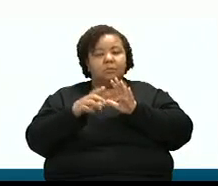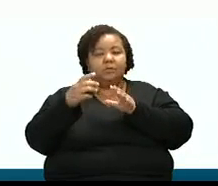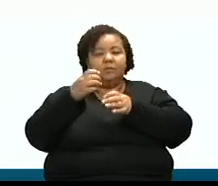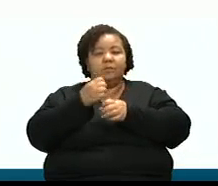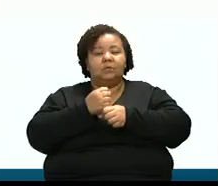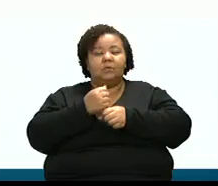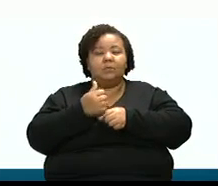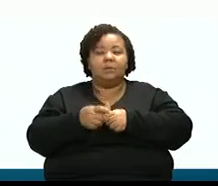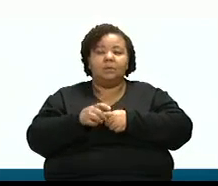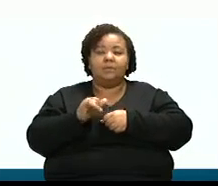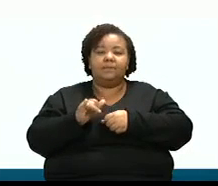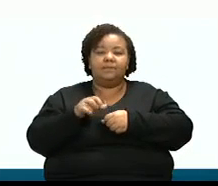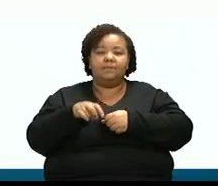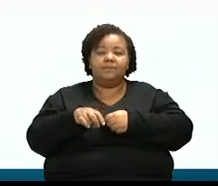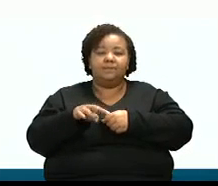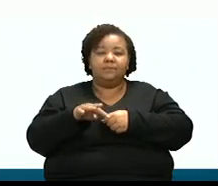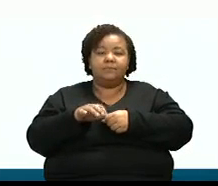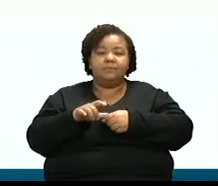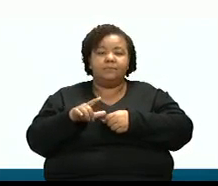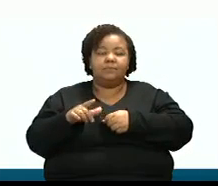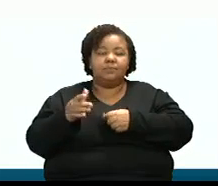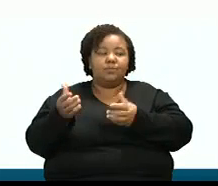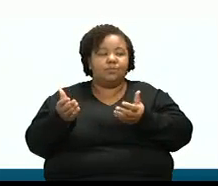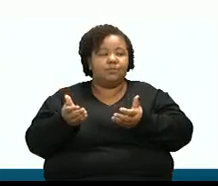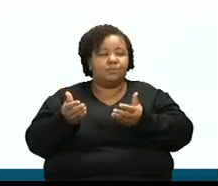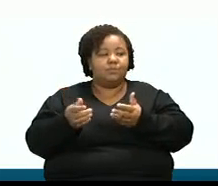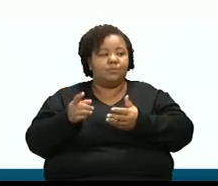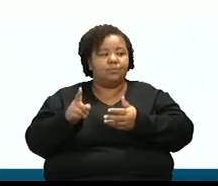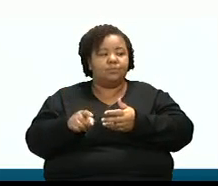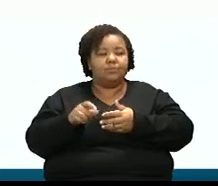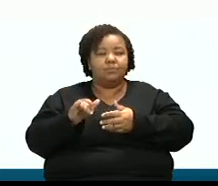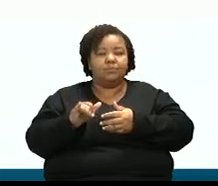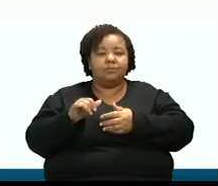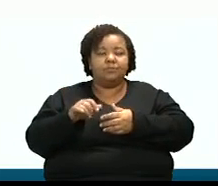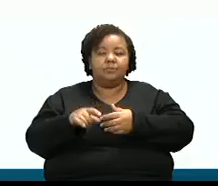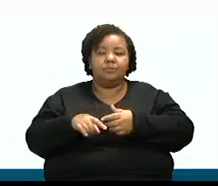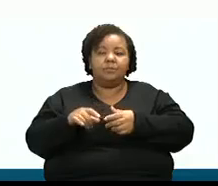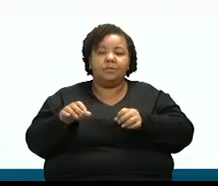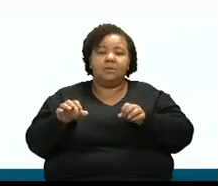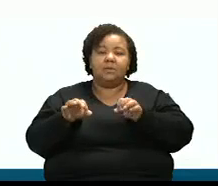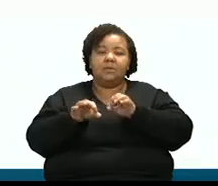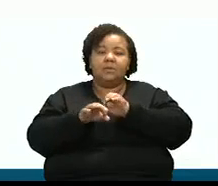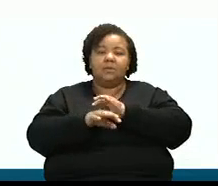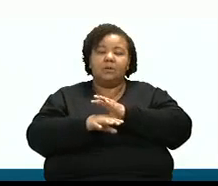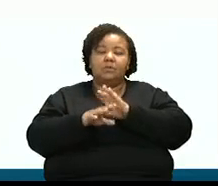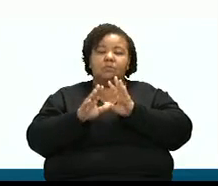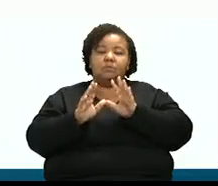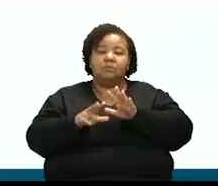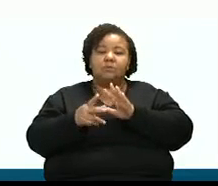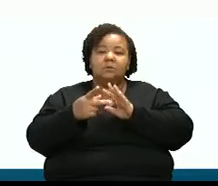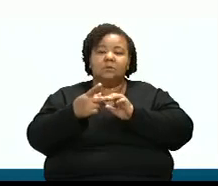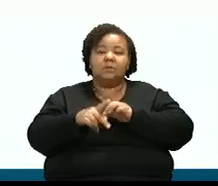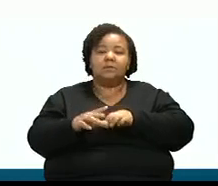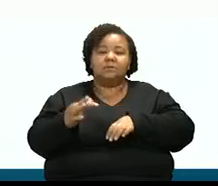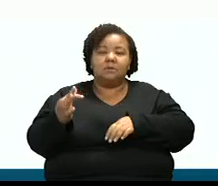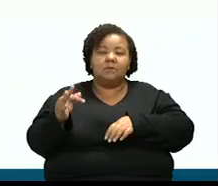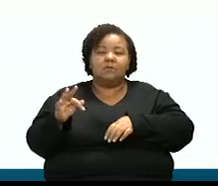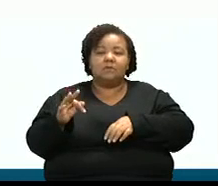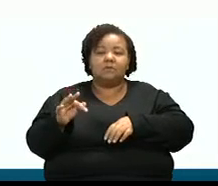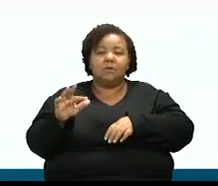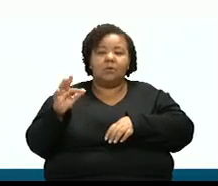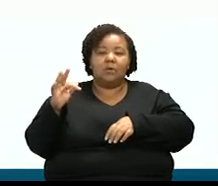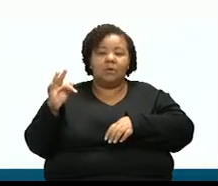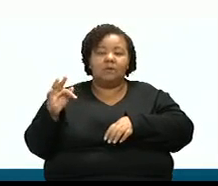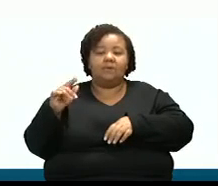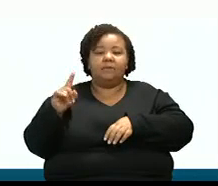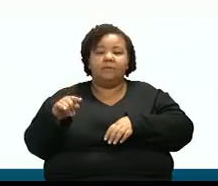calcular a integral. Agora vai ser uma integral definida dessa função f, que